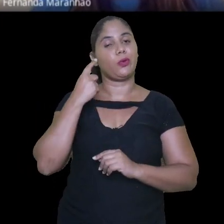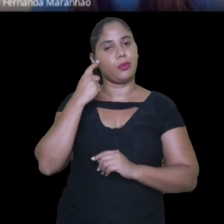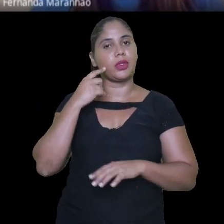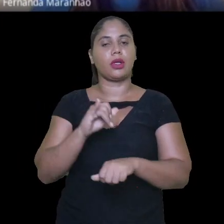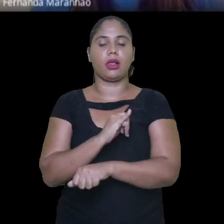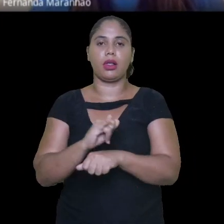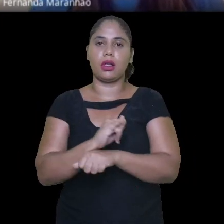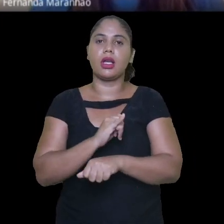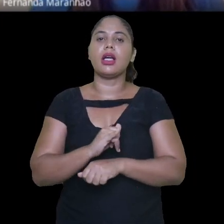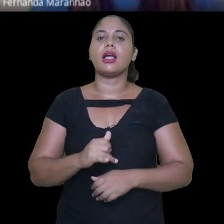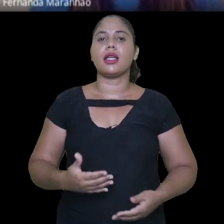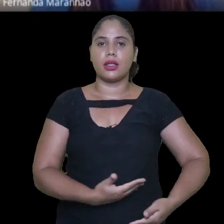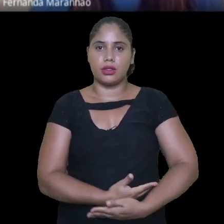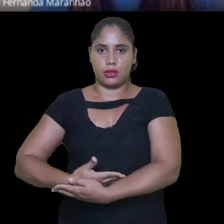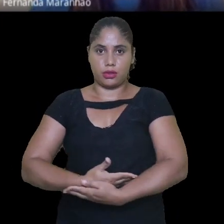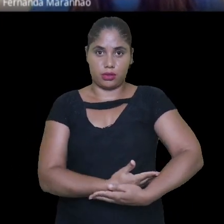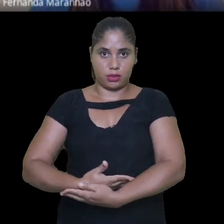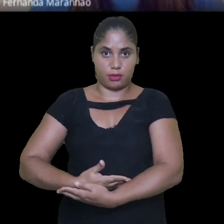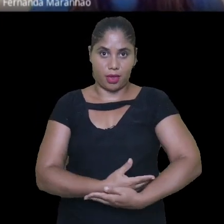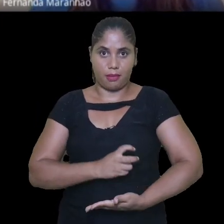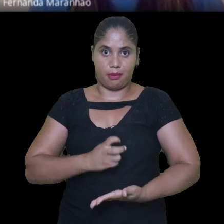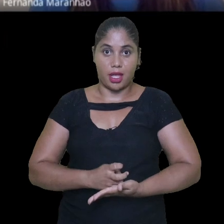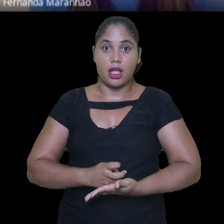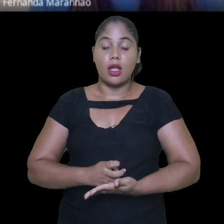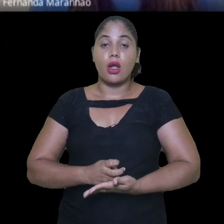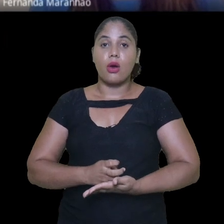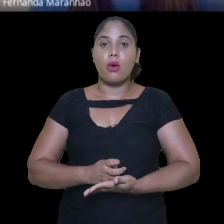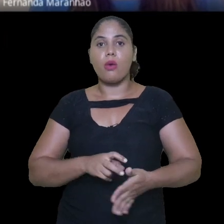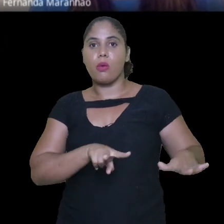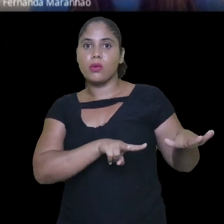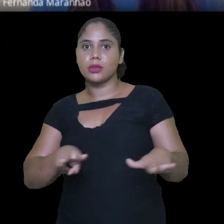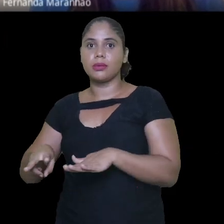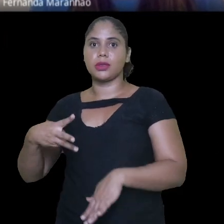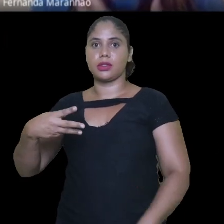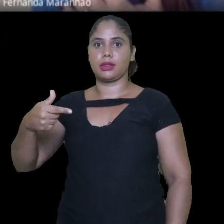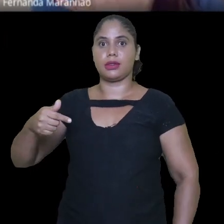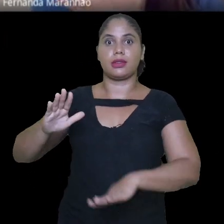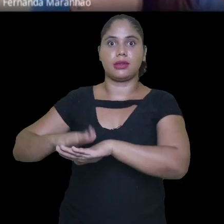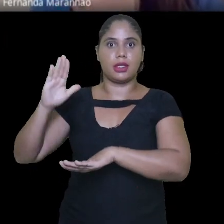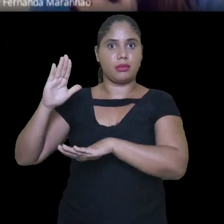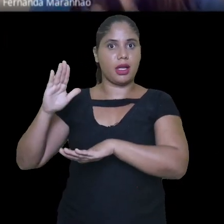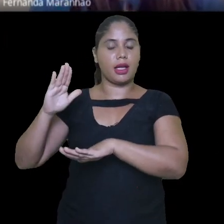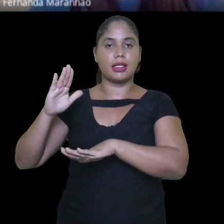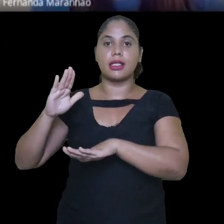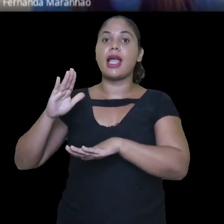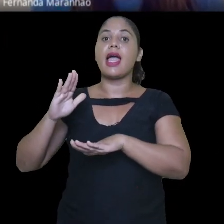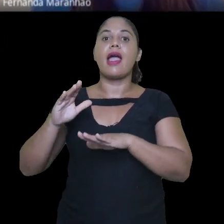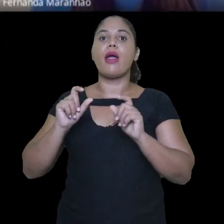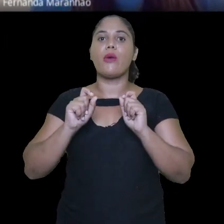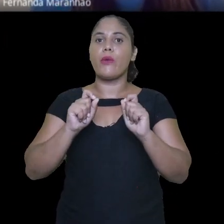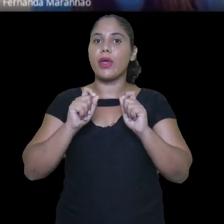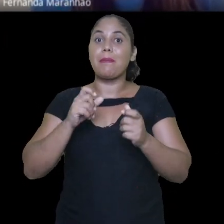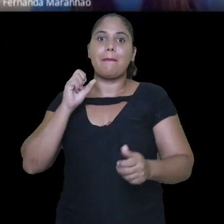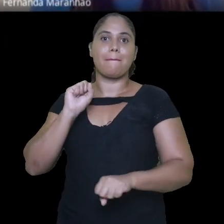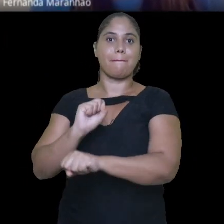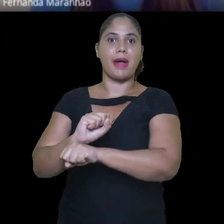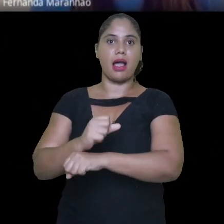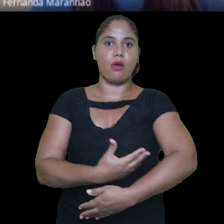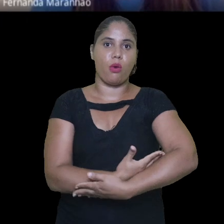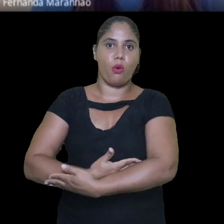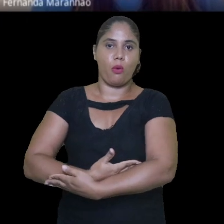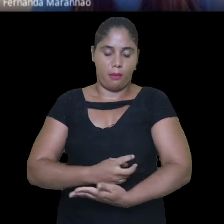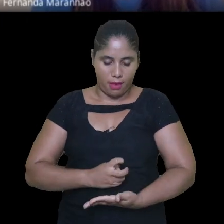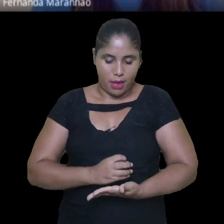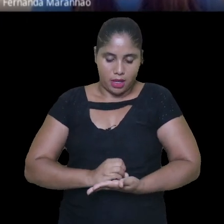interrompida. Aqui nós não estamos falando da via de parto, que deve ser individualizada a indicação é obstétrica. Notem que no meio desse